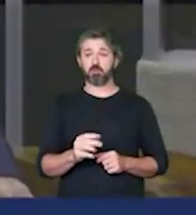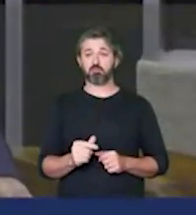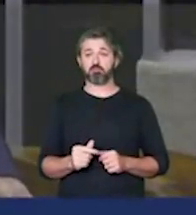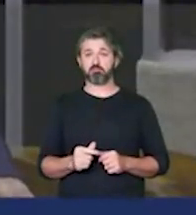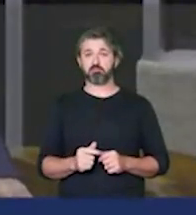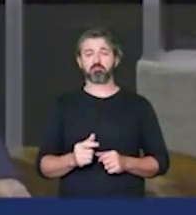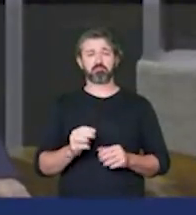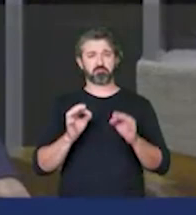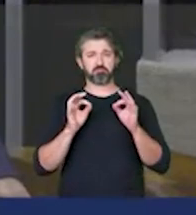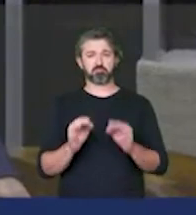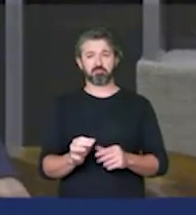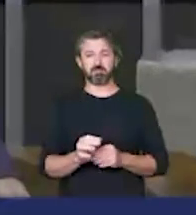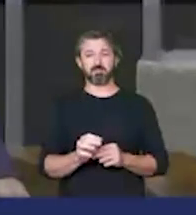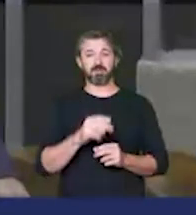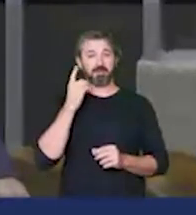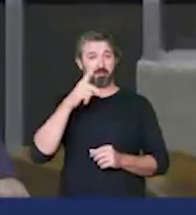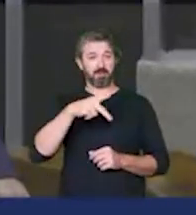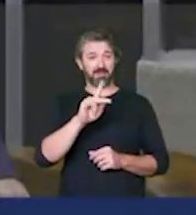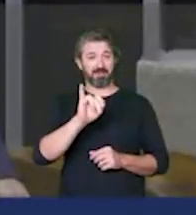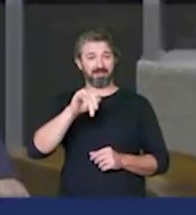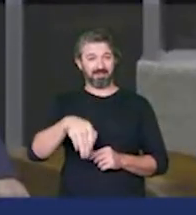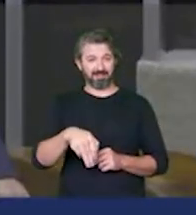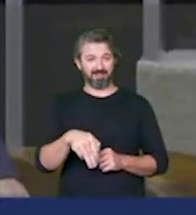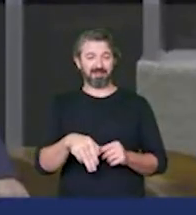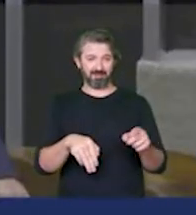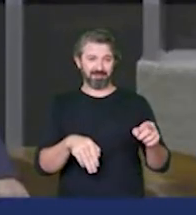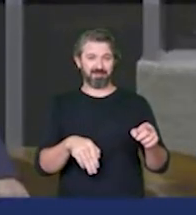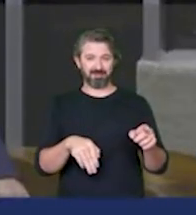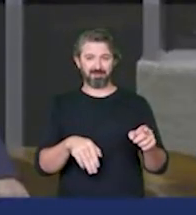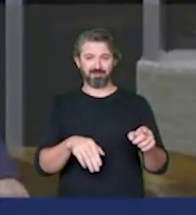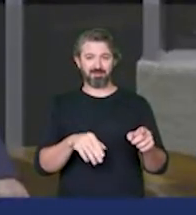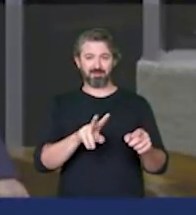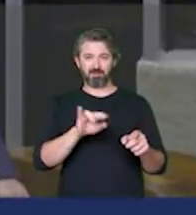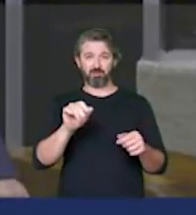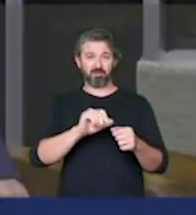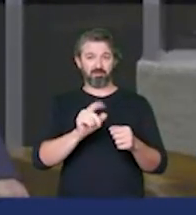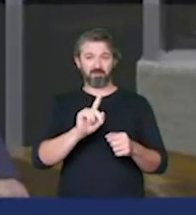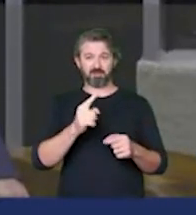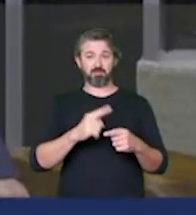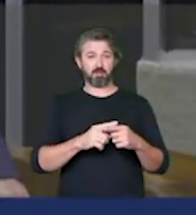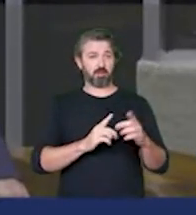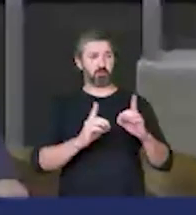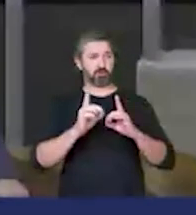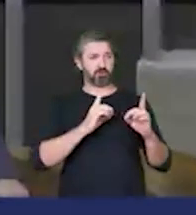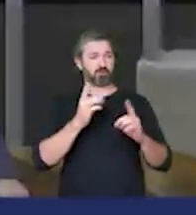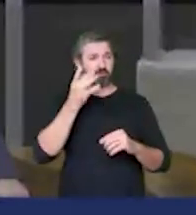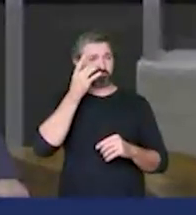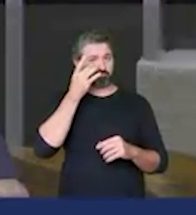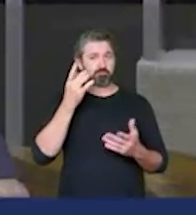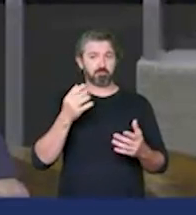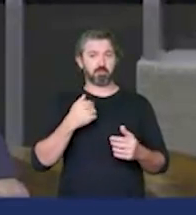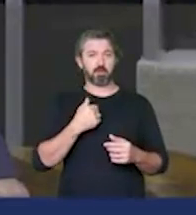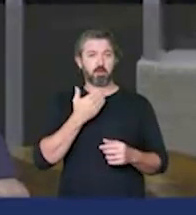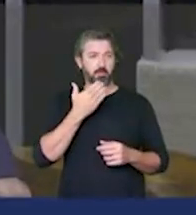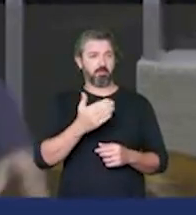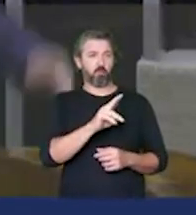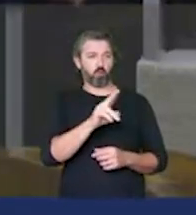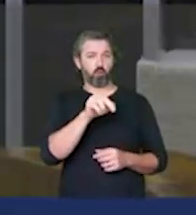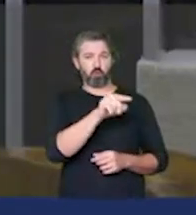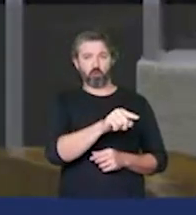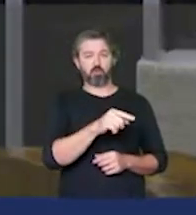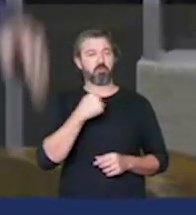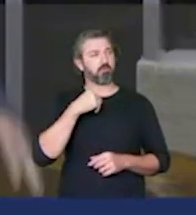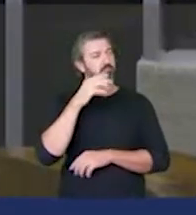eu tenho certeza que o deputado Kim Kataguiri não fará isso, que eu quero ter um diálogo franco e prefiro citá-lo,